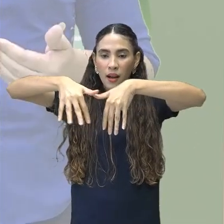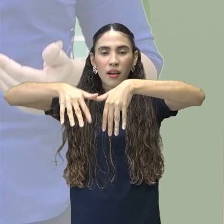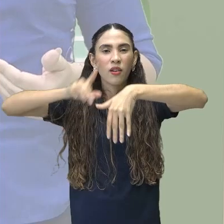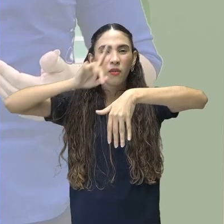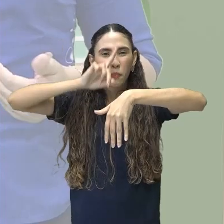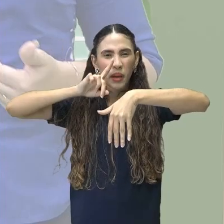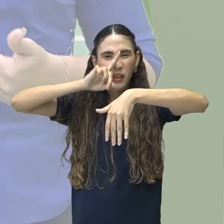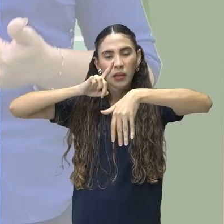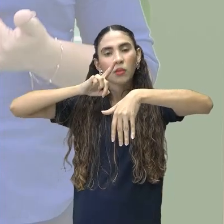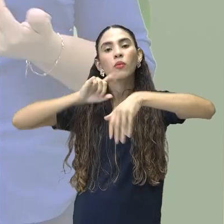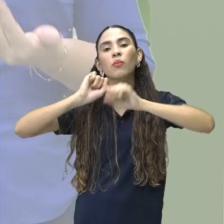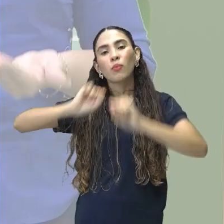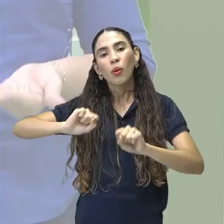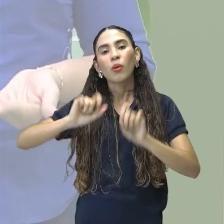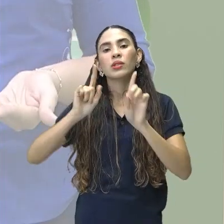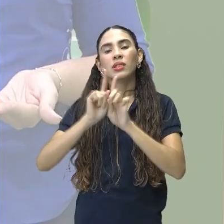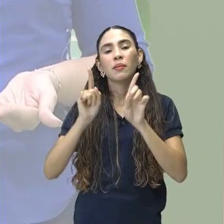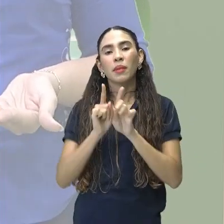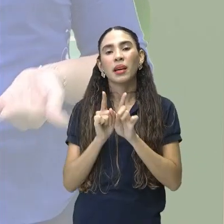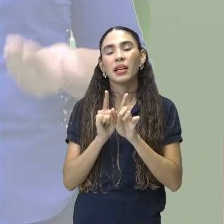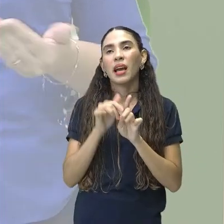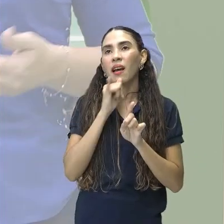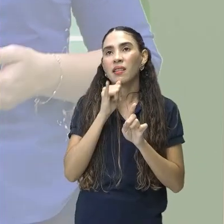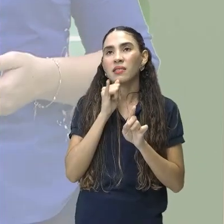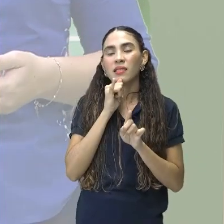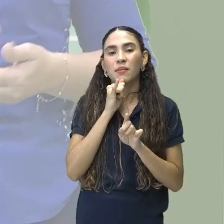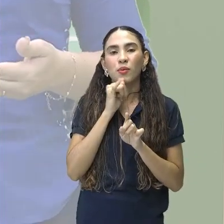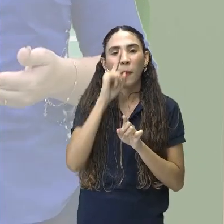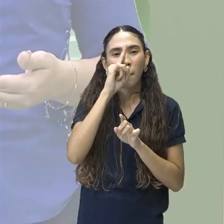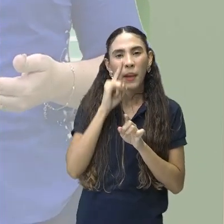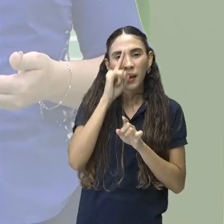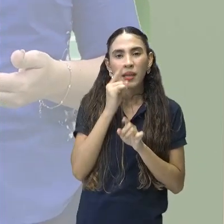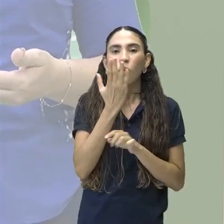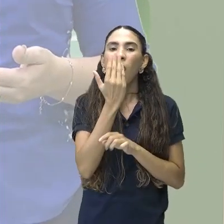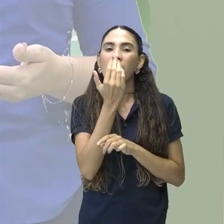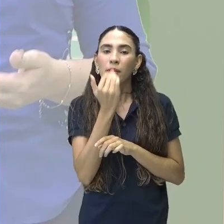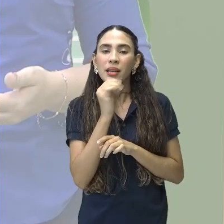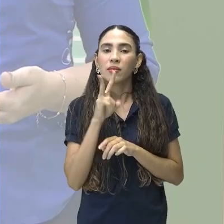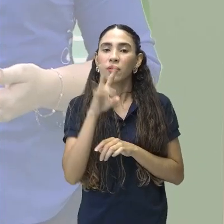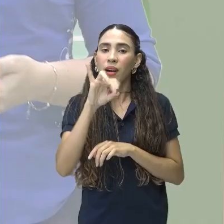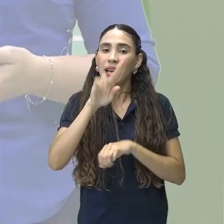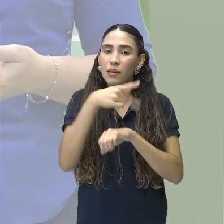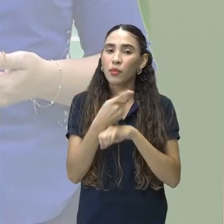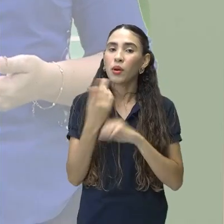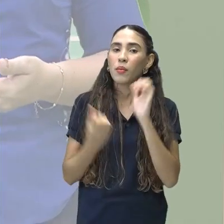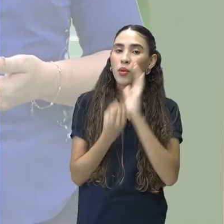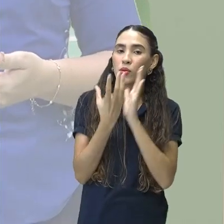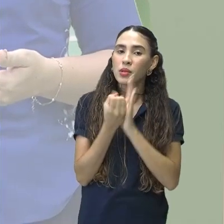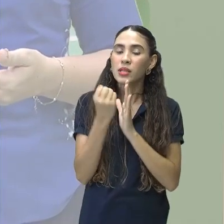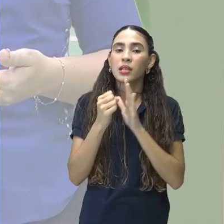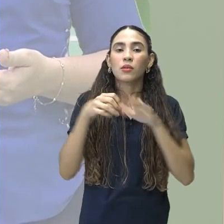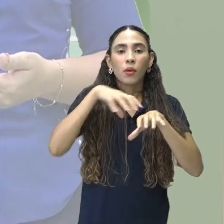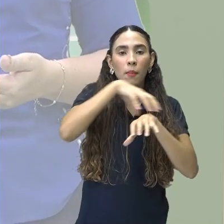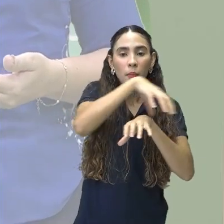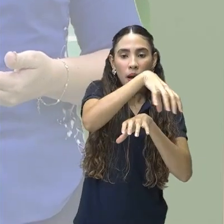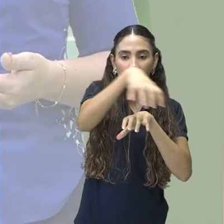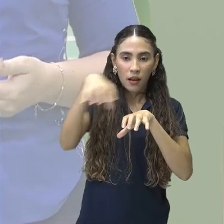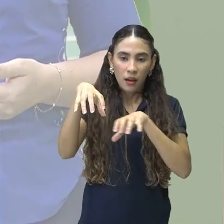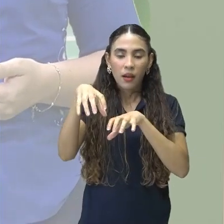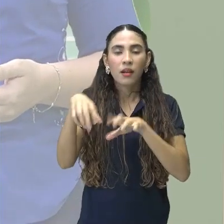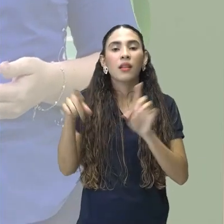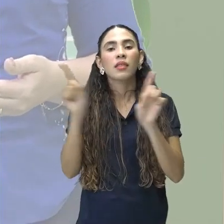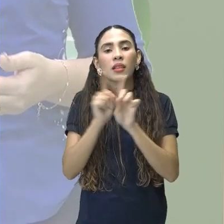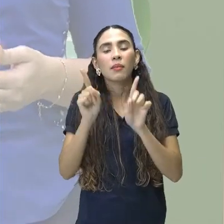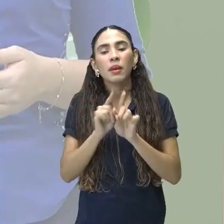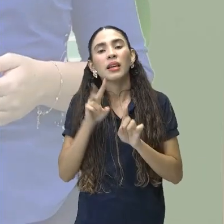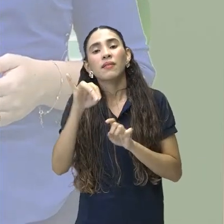pesticidas, elas podem contaminar não somente aquele alimento que vai ser produzido e depois distribuído para a população, como